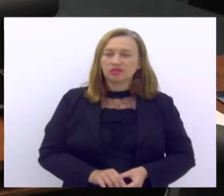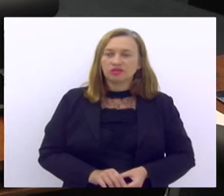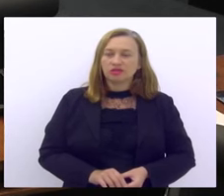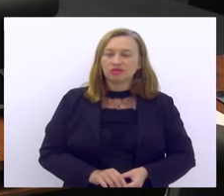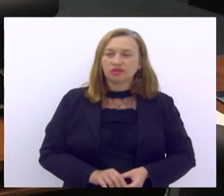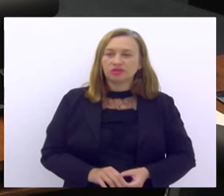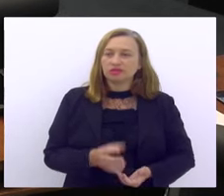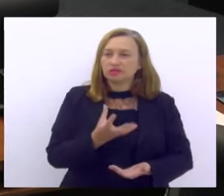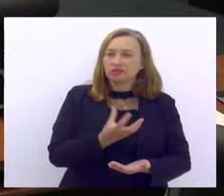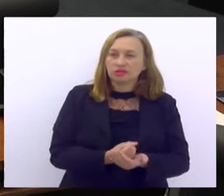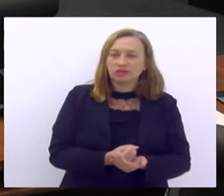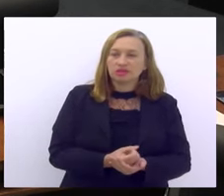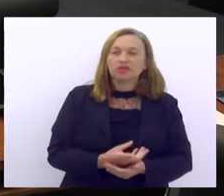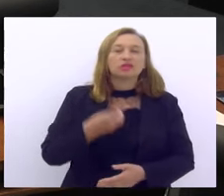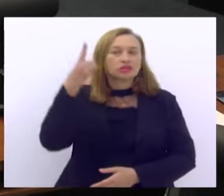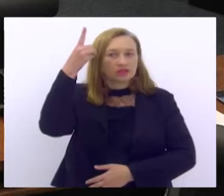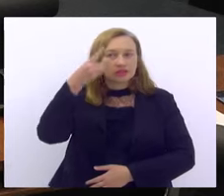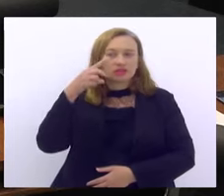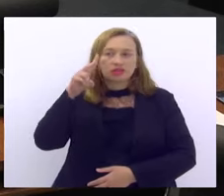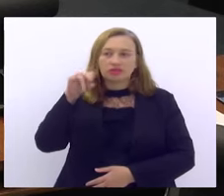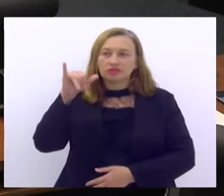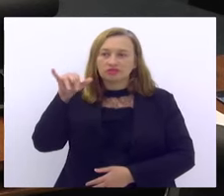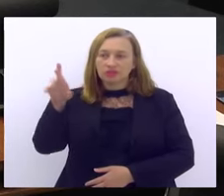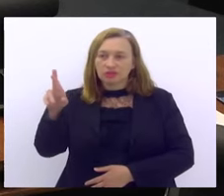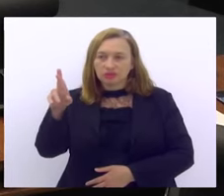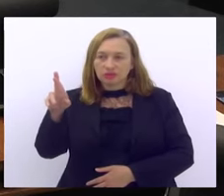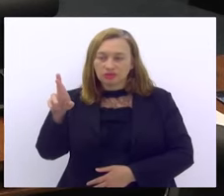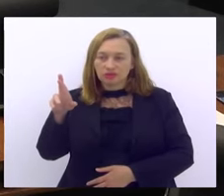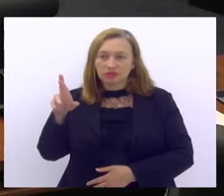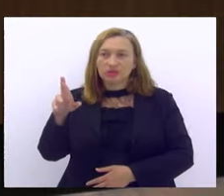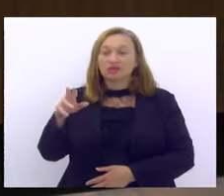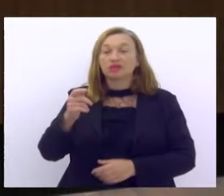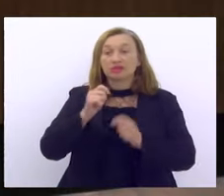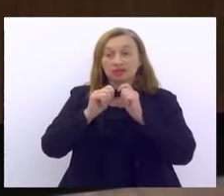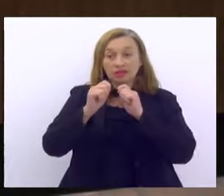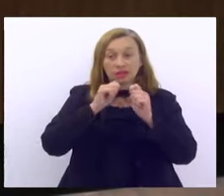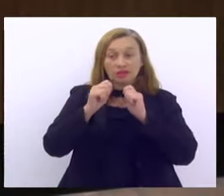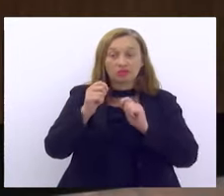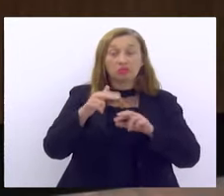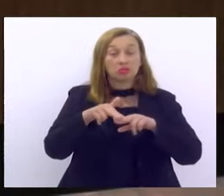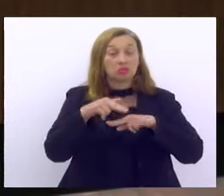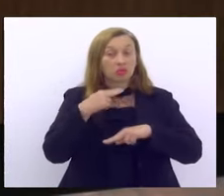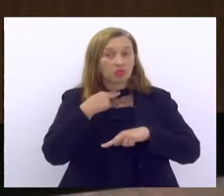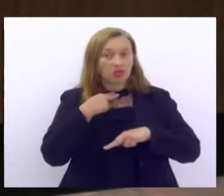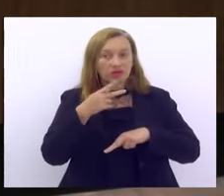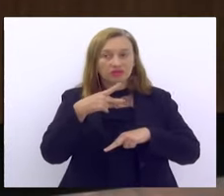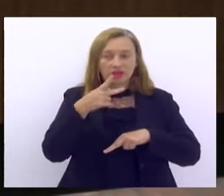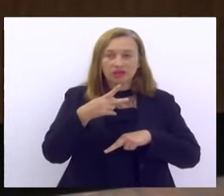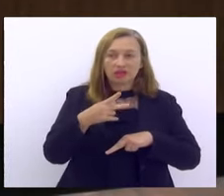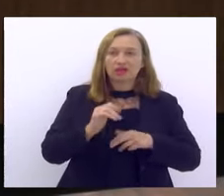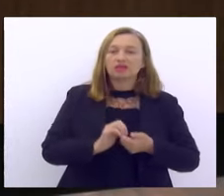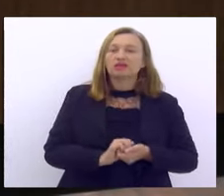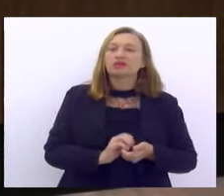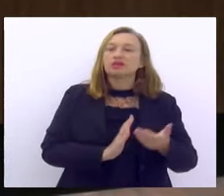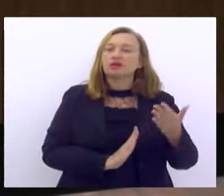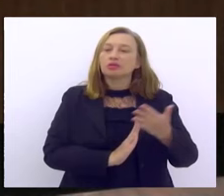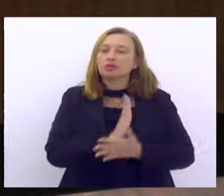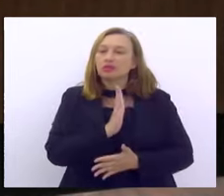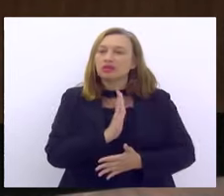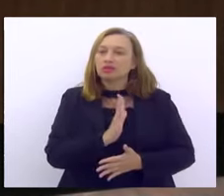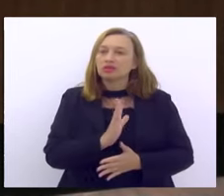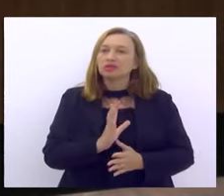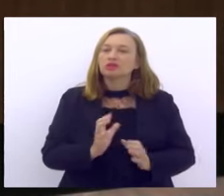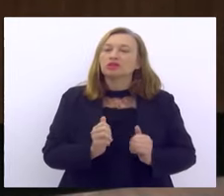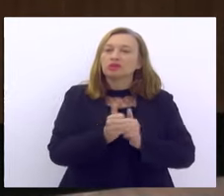Registrar que o deputado Vitor Júnior está dando uma entrevista, por isso que não pode dar o parecer. Nosso parecer é favorável nos termos